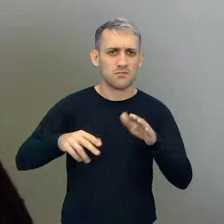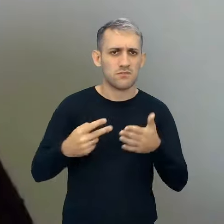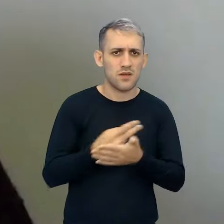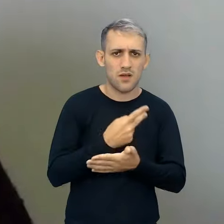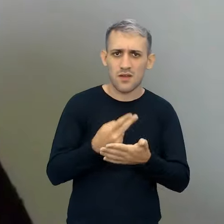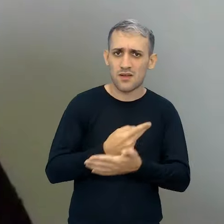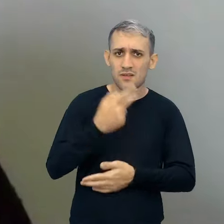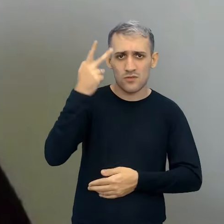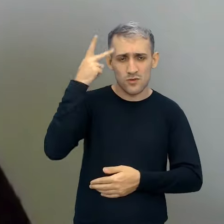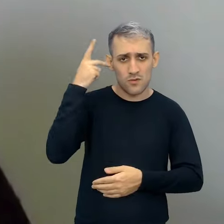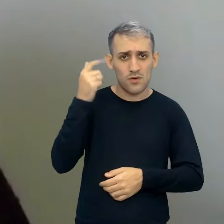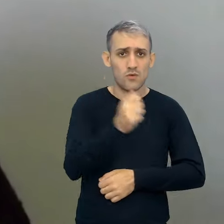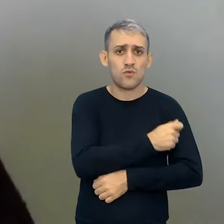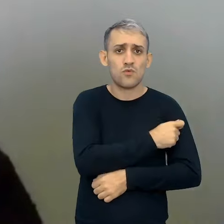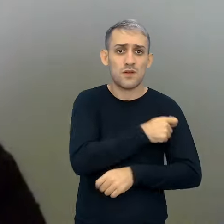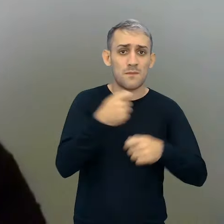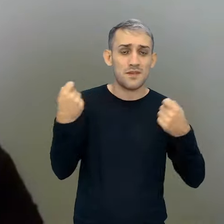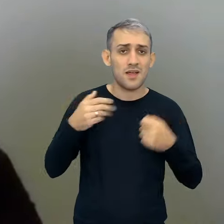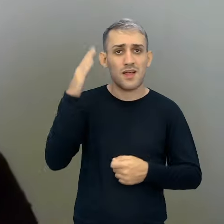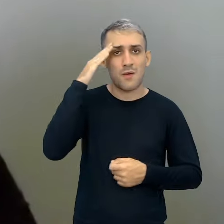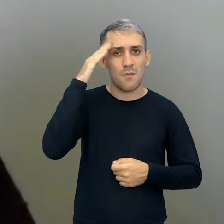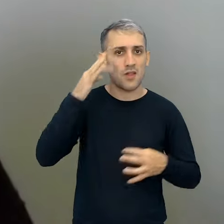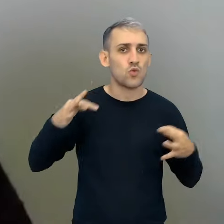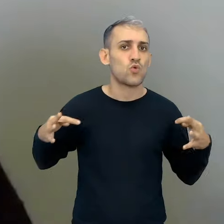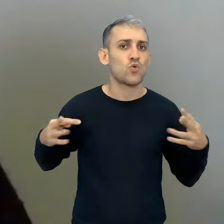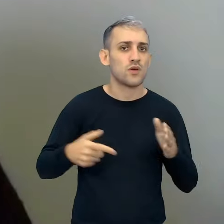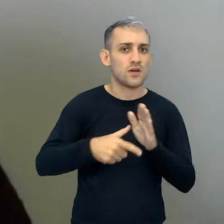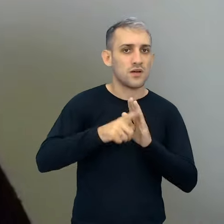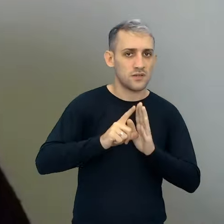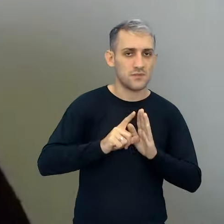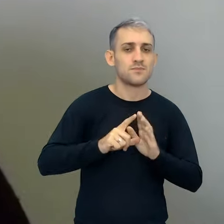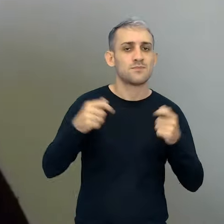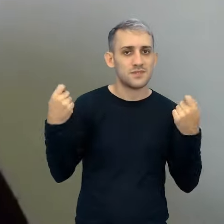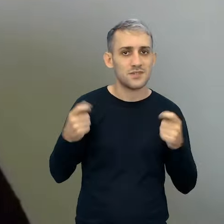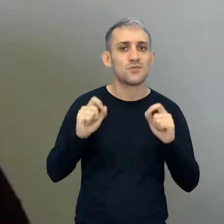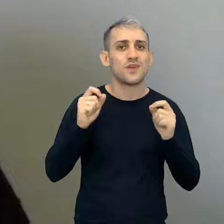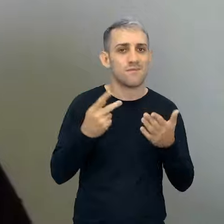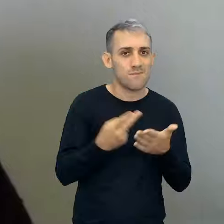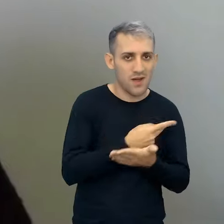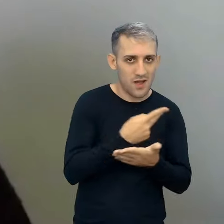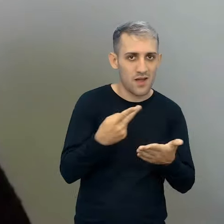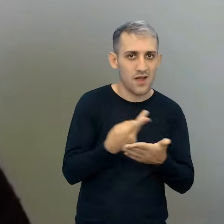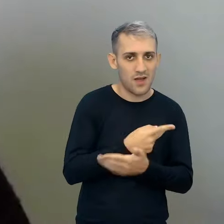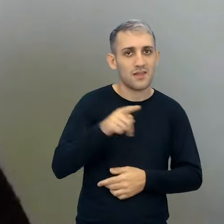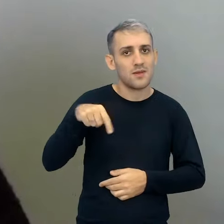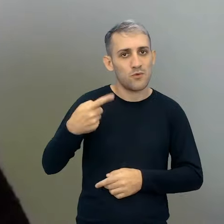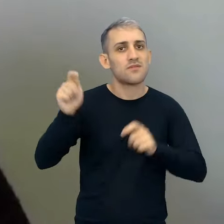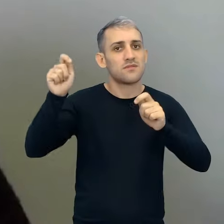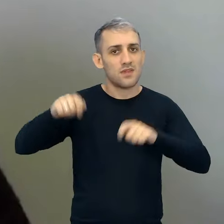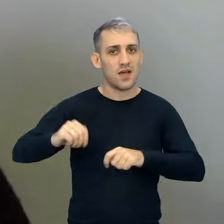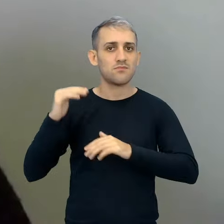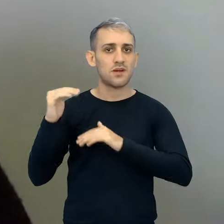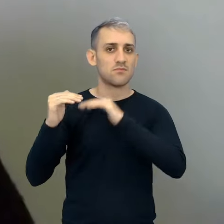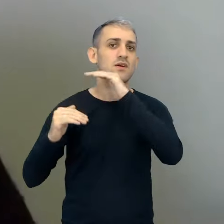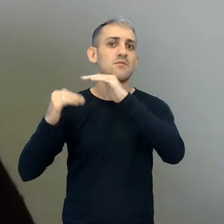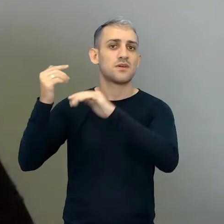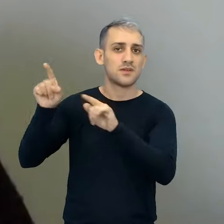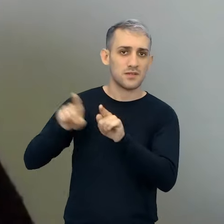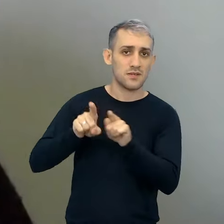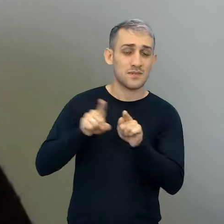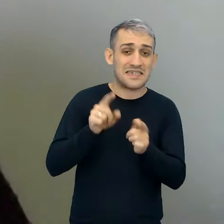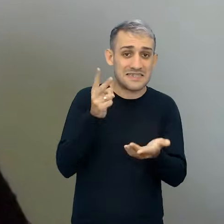que o estudante precisa saber tudo de antemão ele precisa também errar para construir para reconstruir e